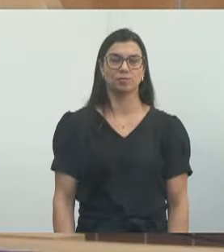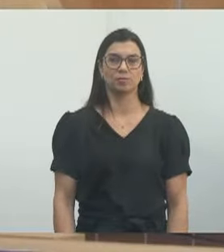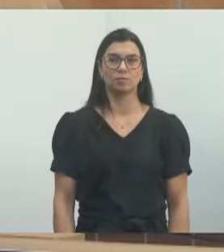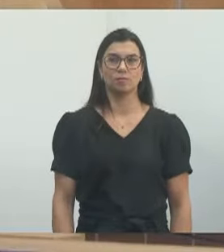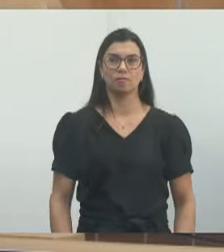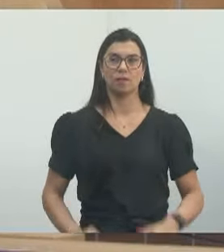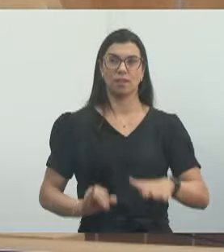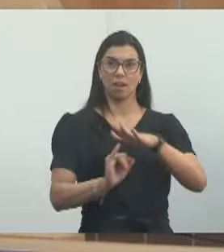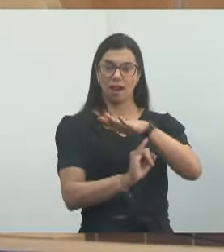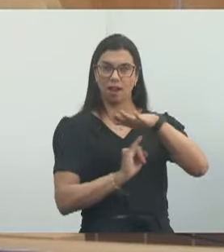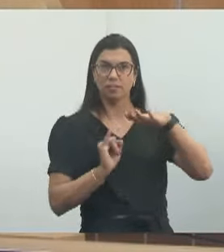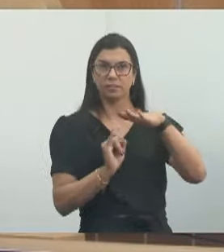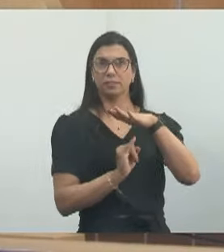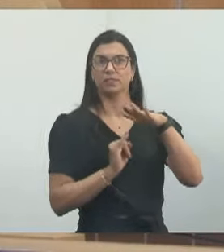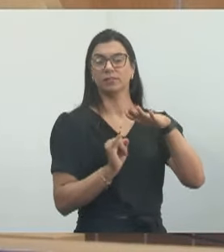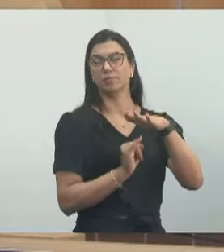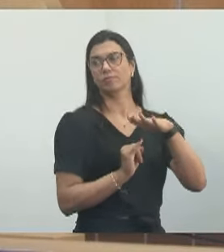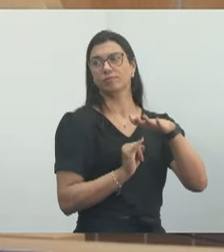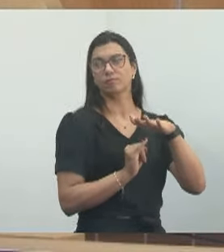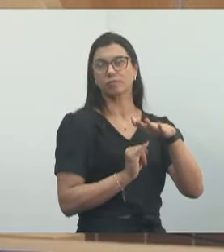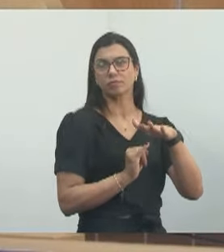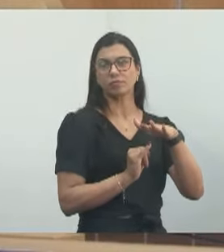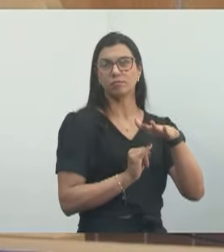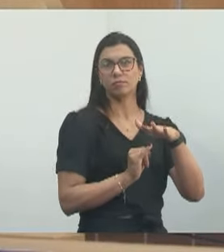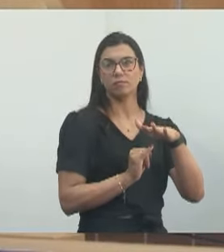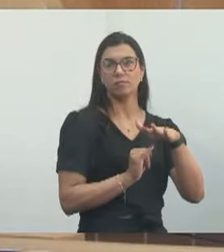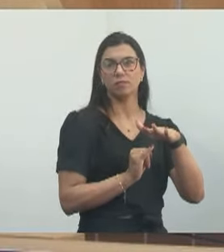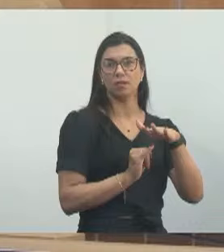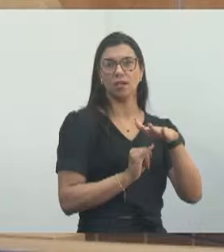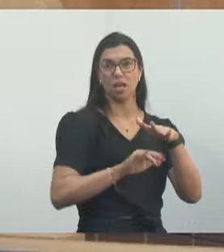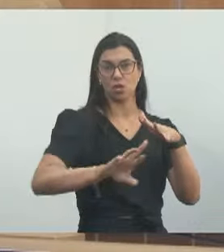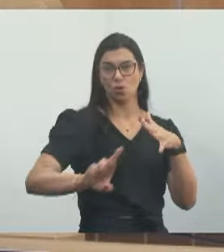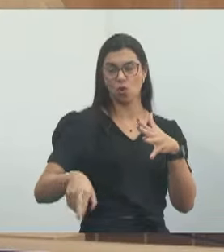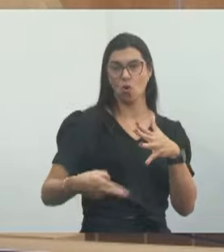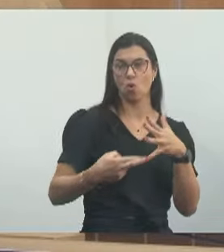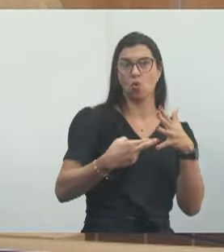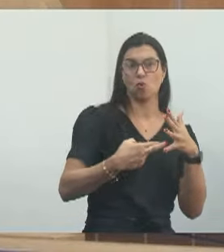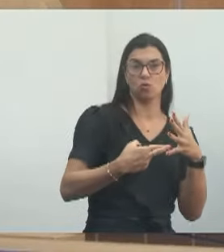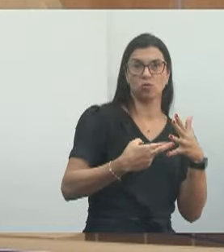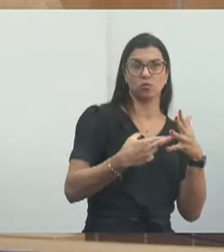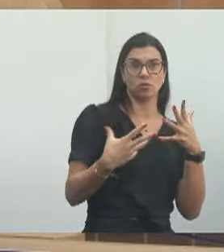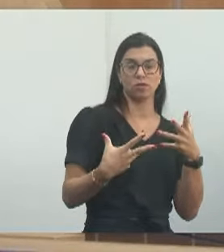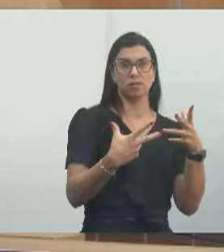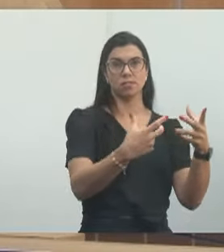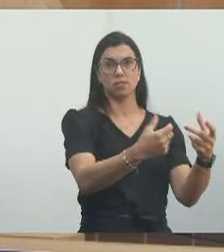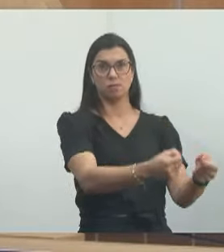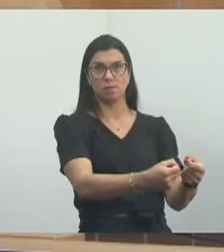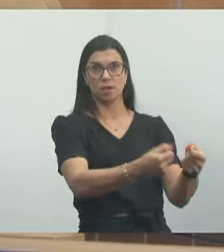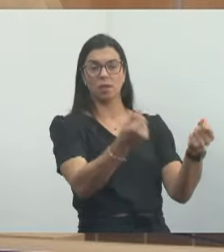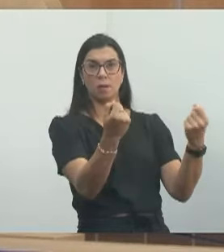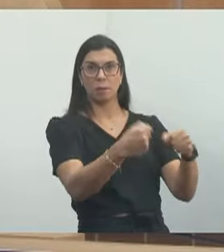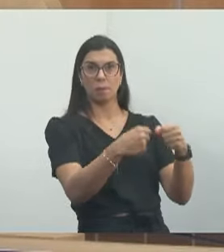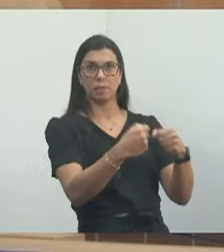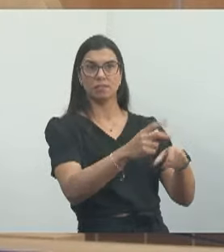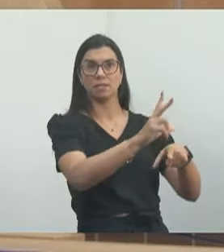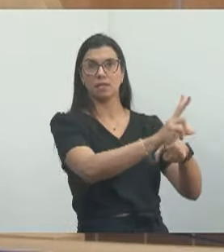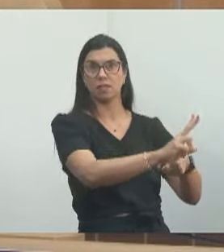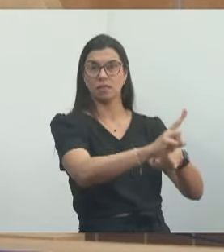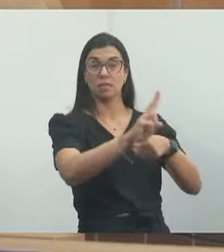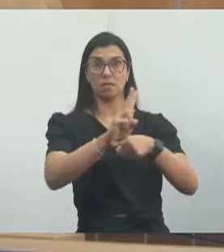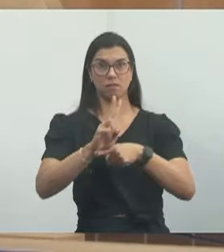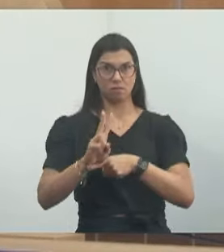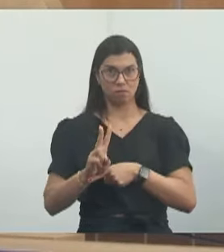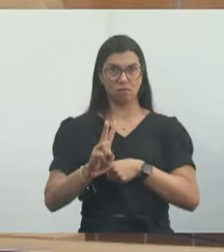a entidade beneficiária deverá restituir os valores repassados que ficaram sem